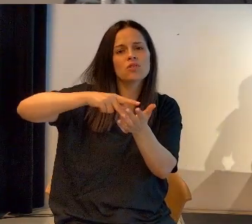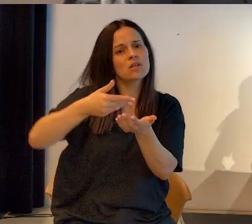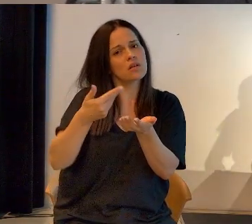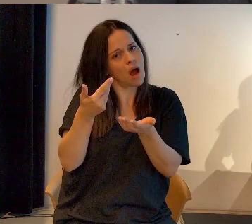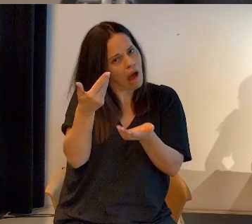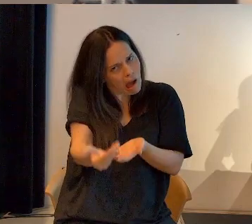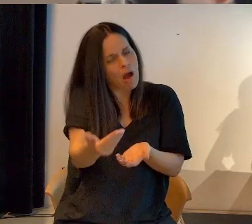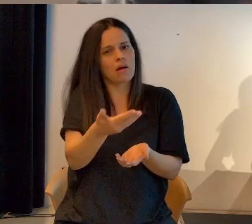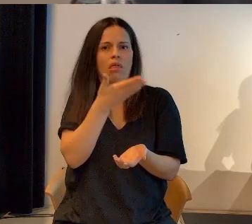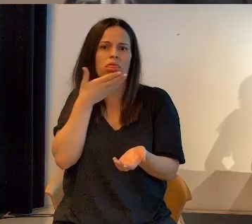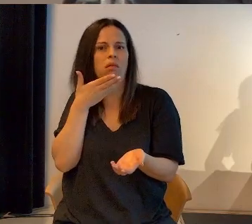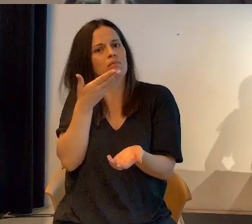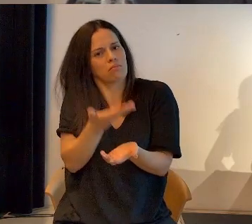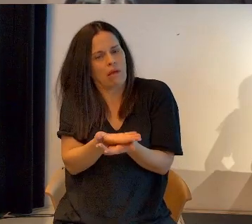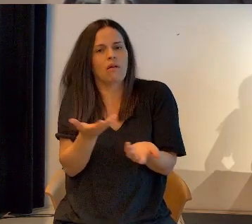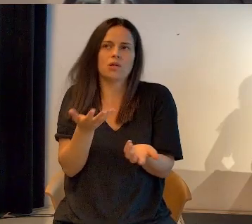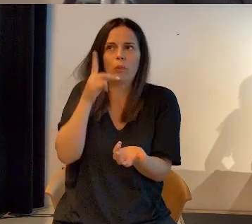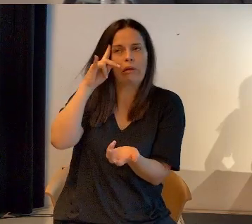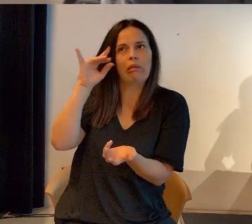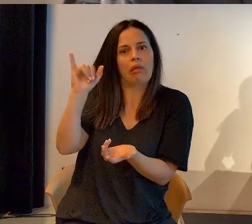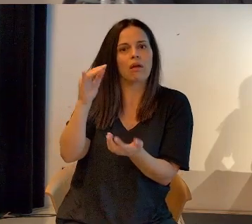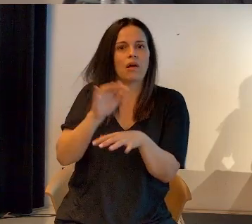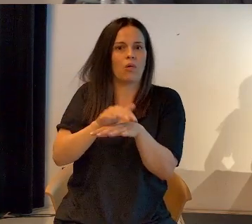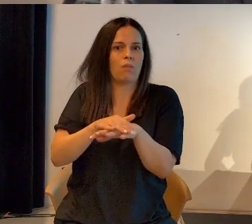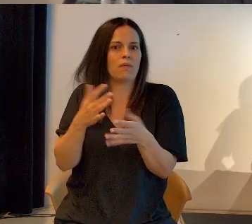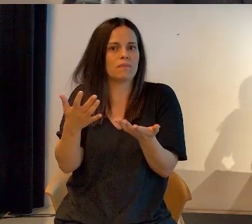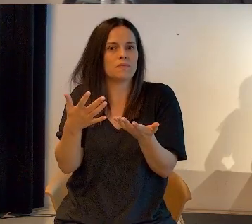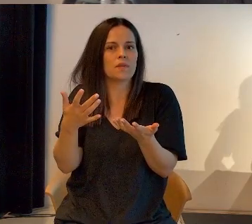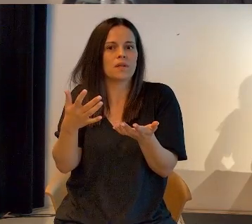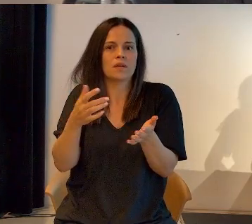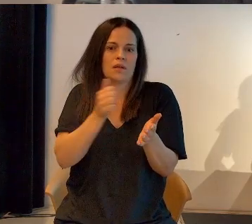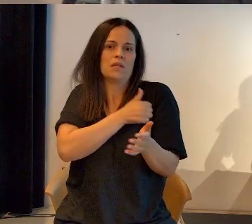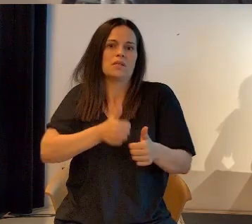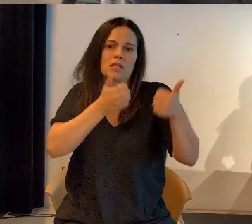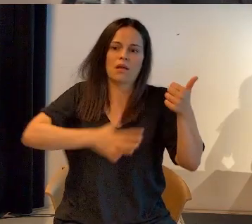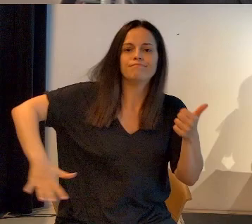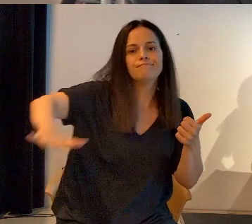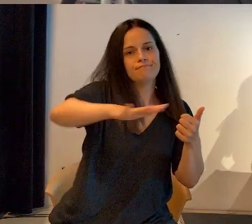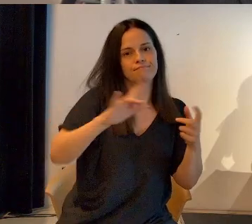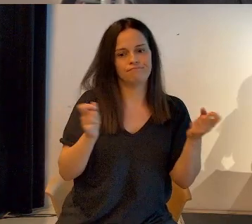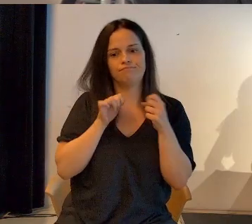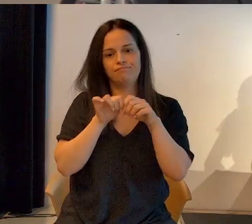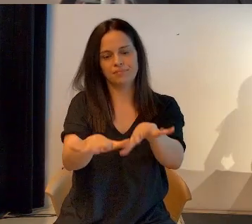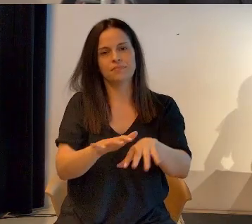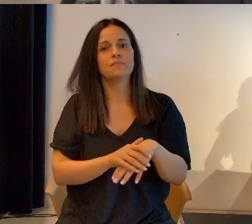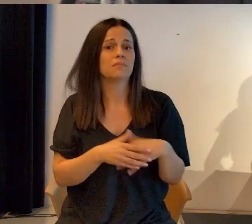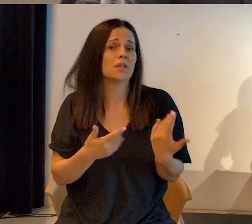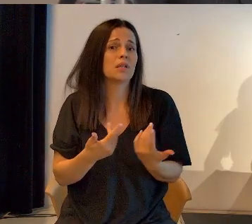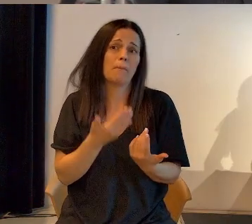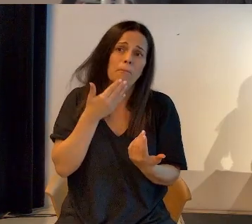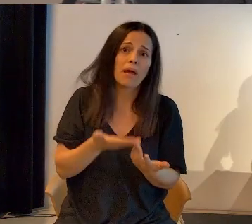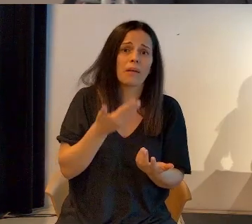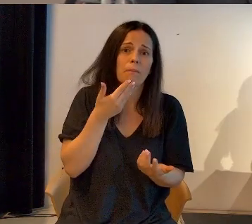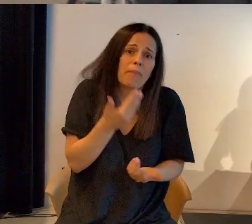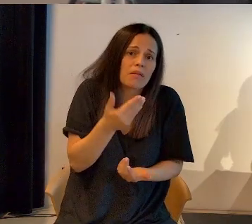ao serviço desta ideia, desta promoção da nossa cidade. E apelar, queria apelar